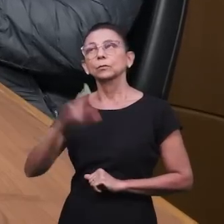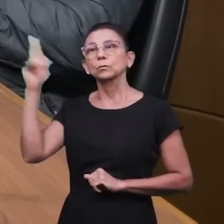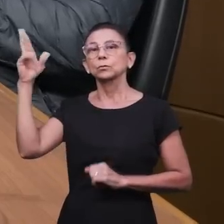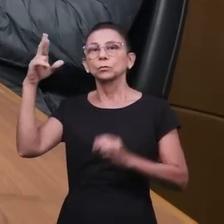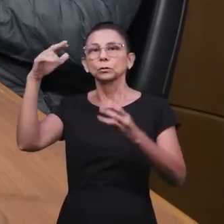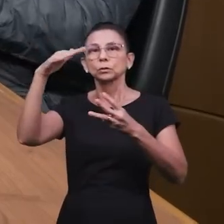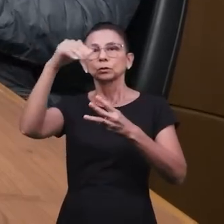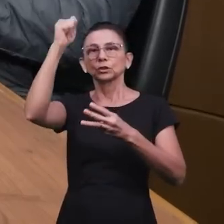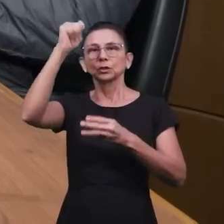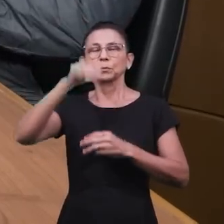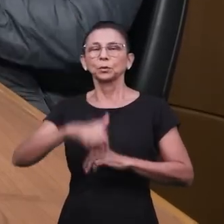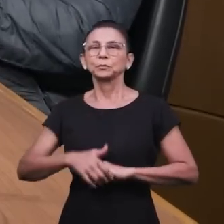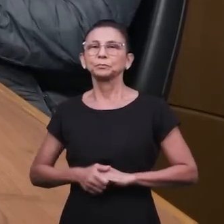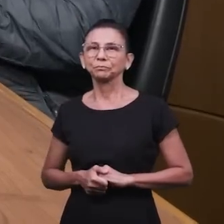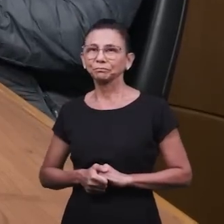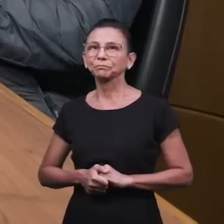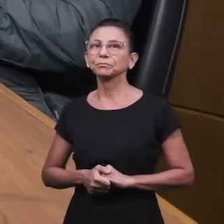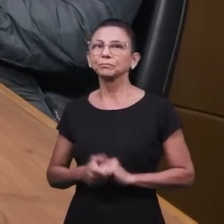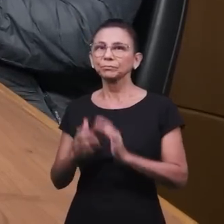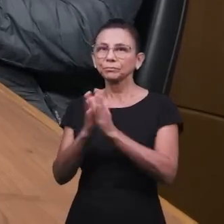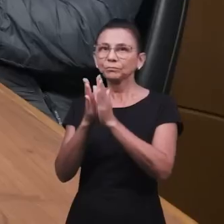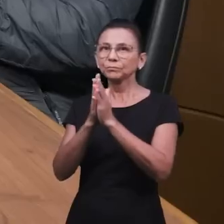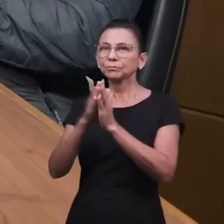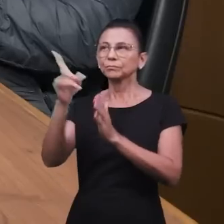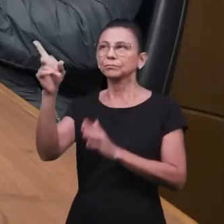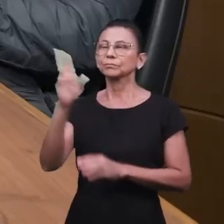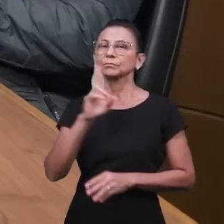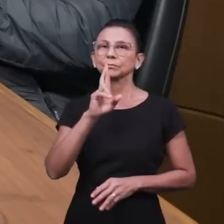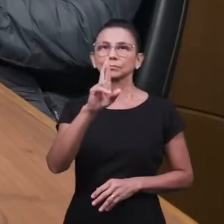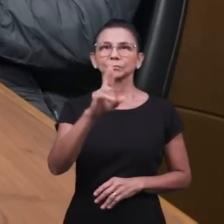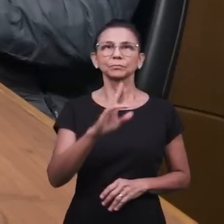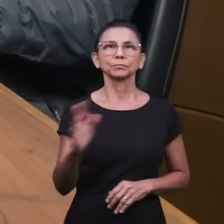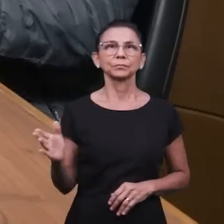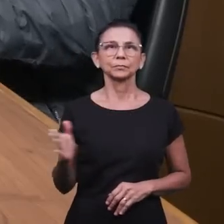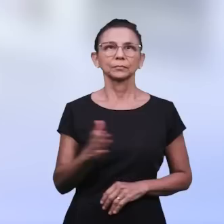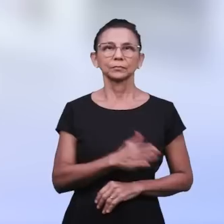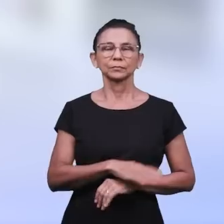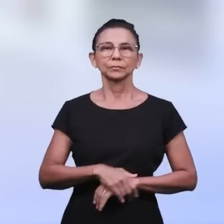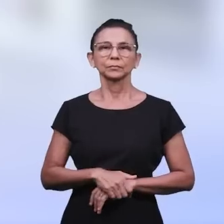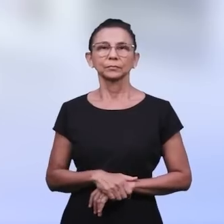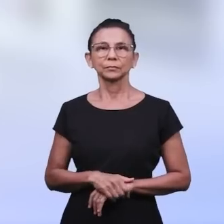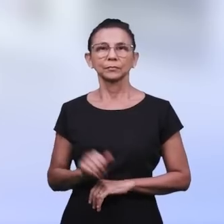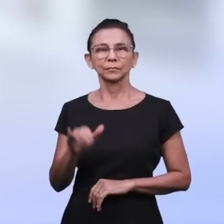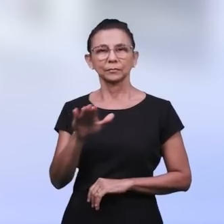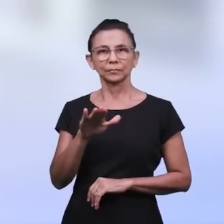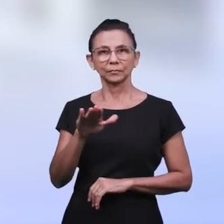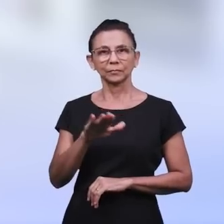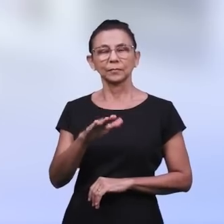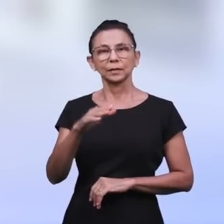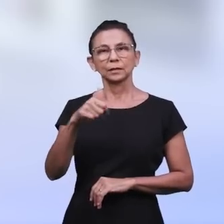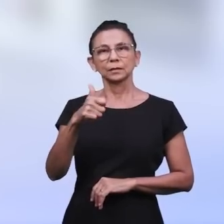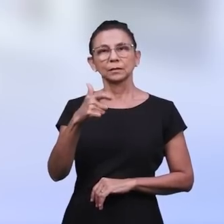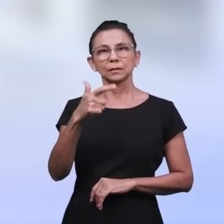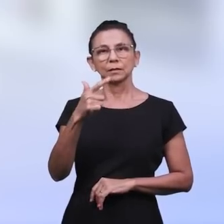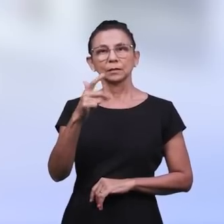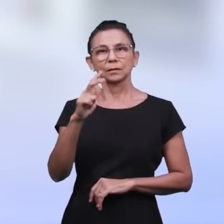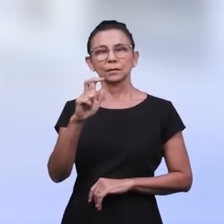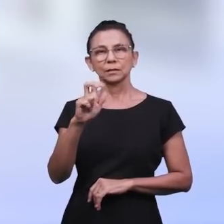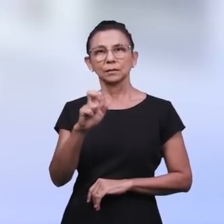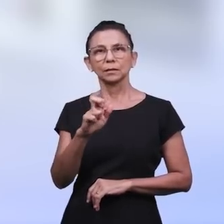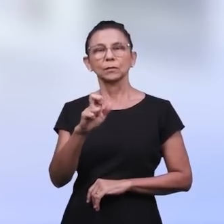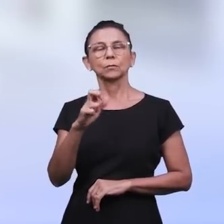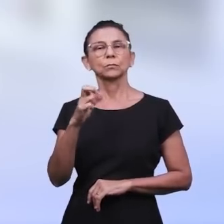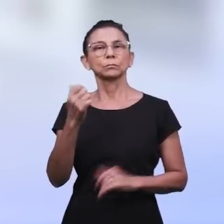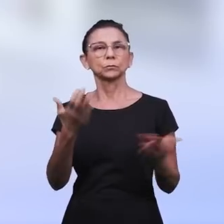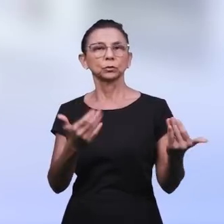resposta de oração, o levantamento desse diácono Felipe. Glórias a Deus. Amém. Em Massachusetts, 175 jovens de todas